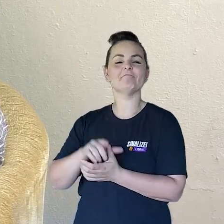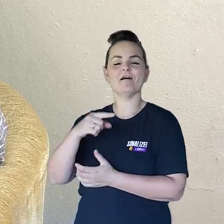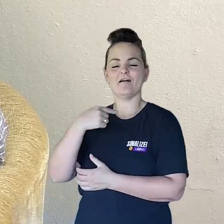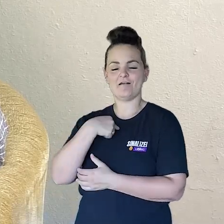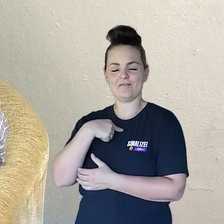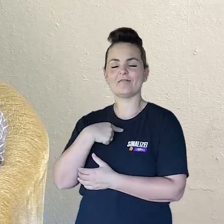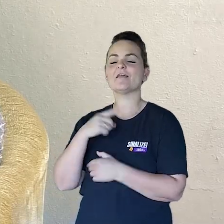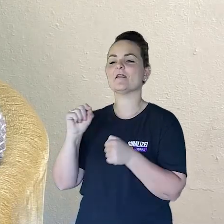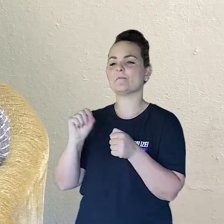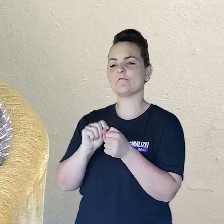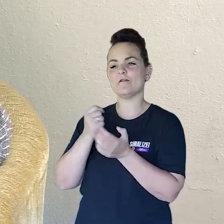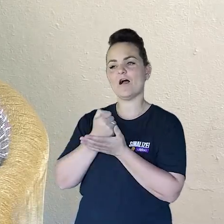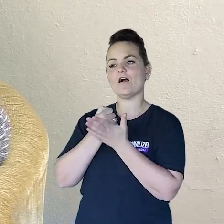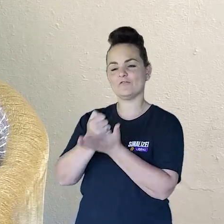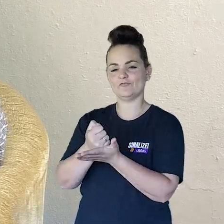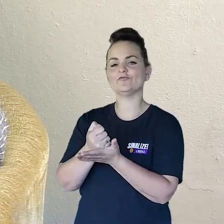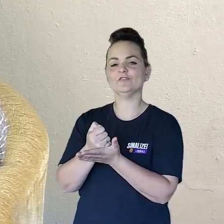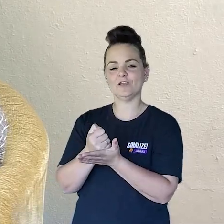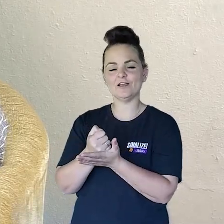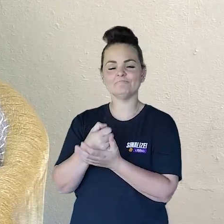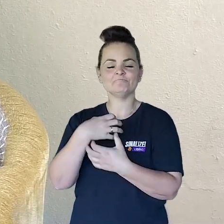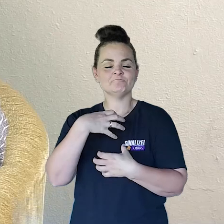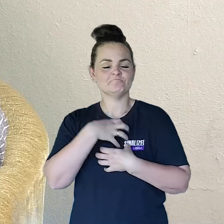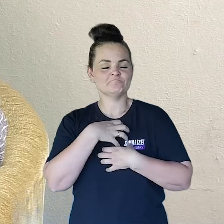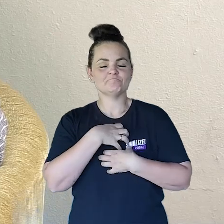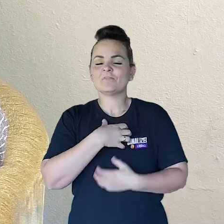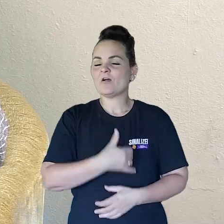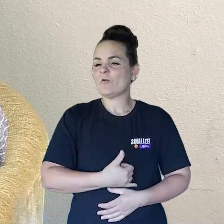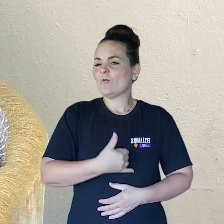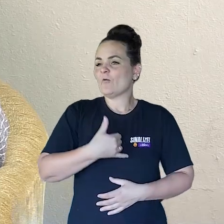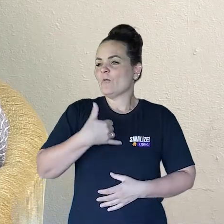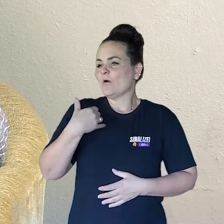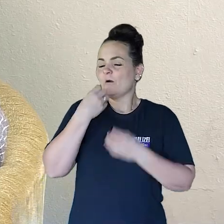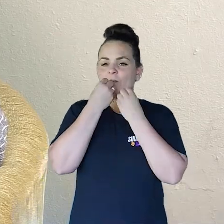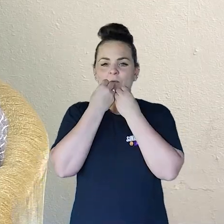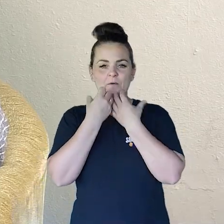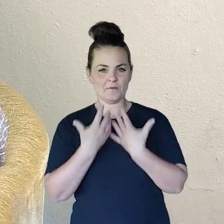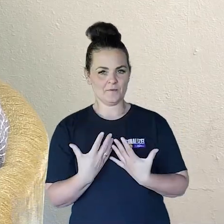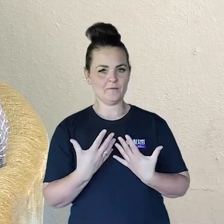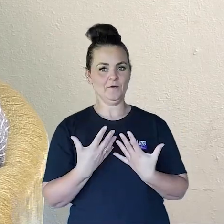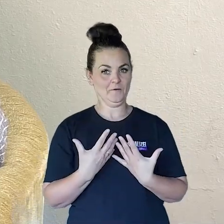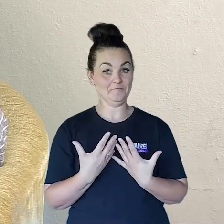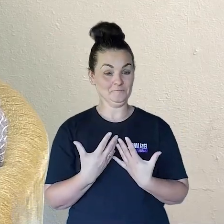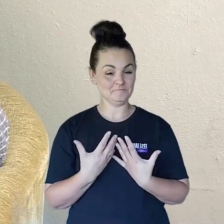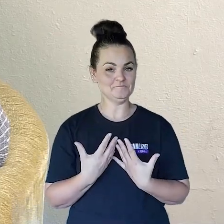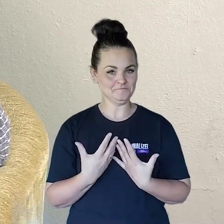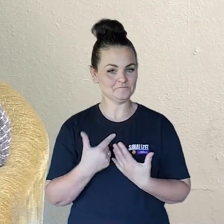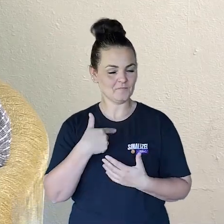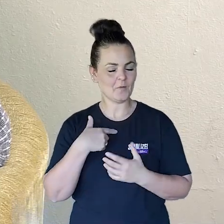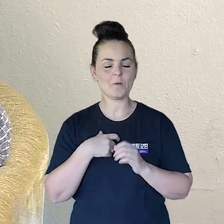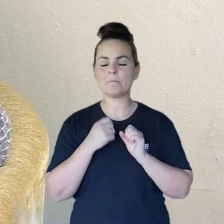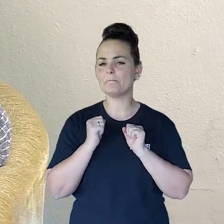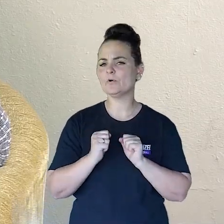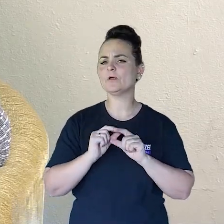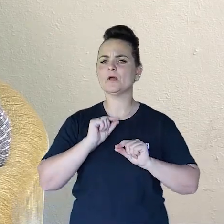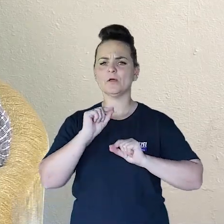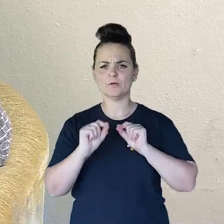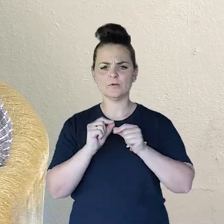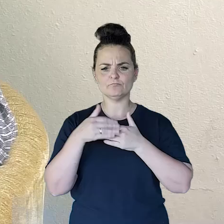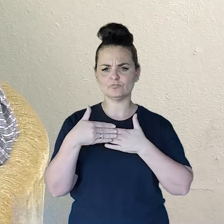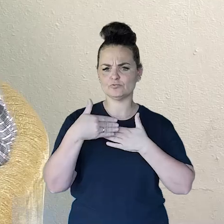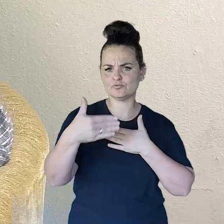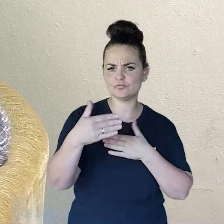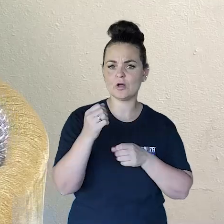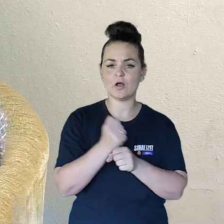minha digital. E isso dá um sentimento muito grande de satisfação, de dever cumprido. Então eu quero poder,